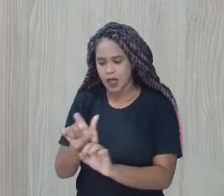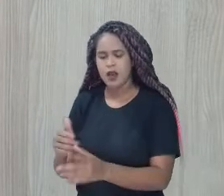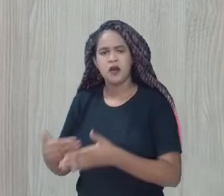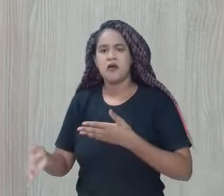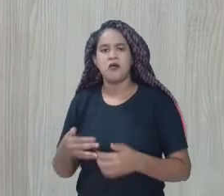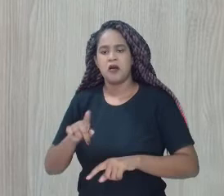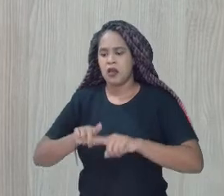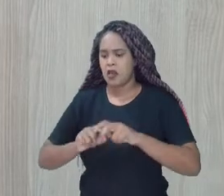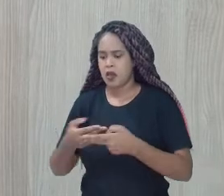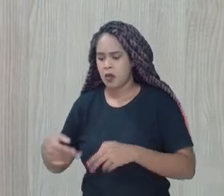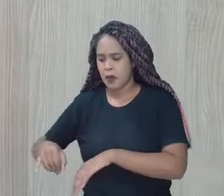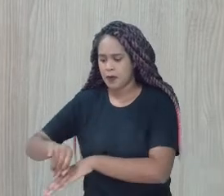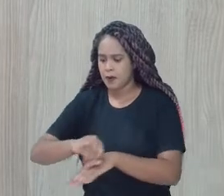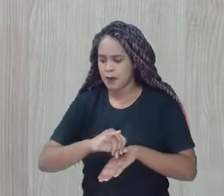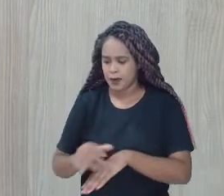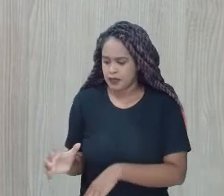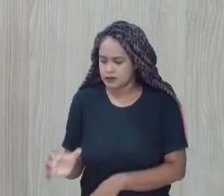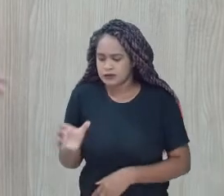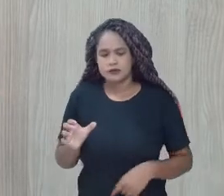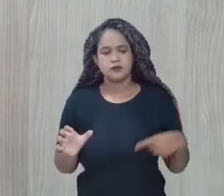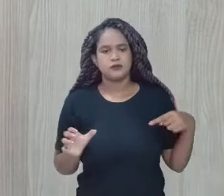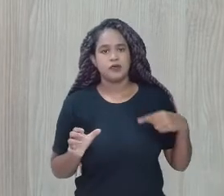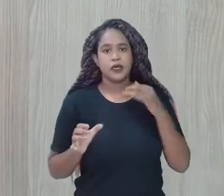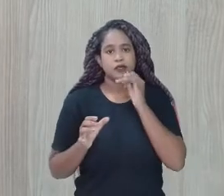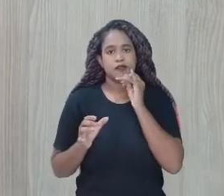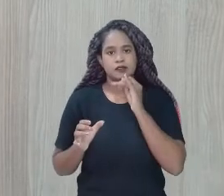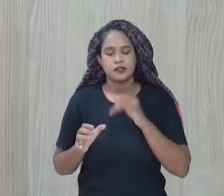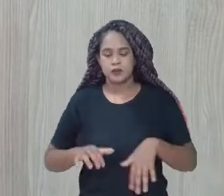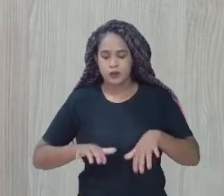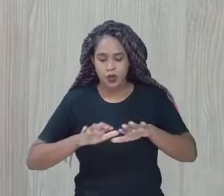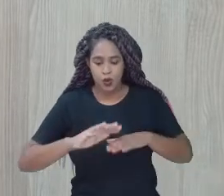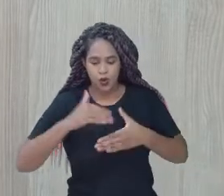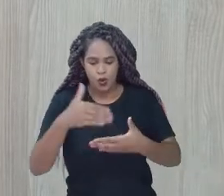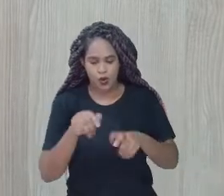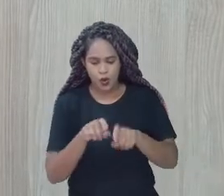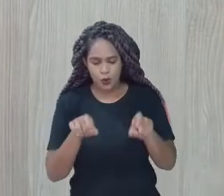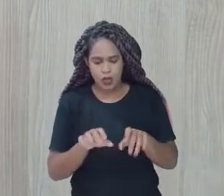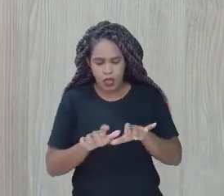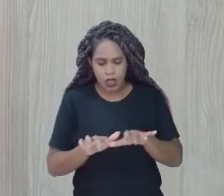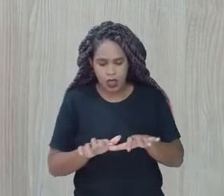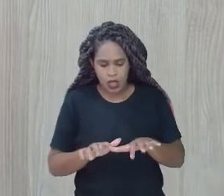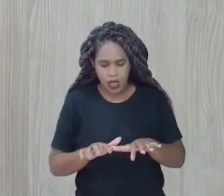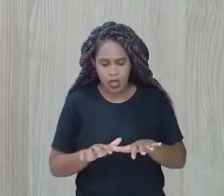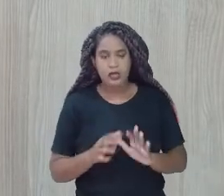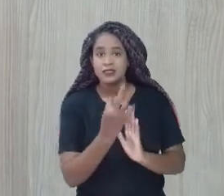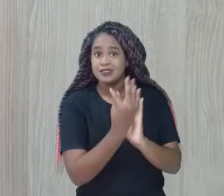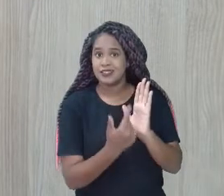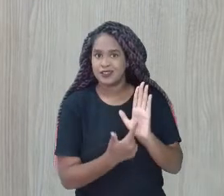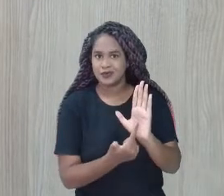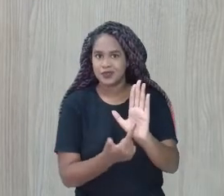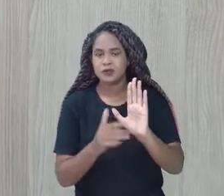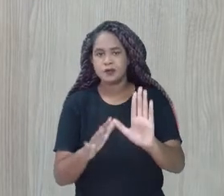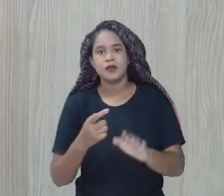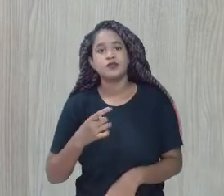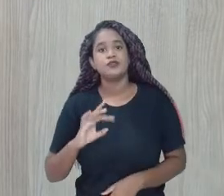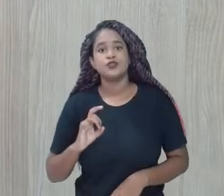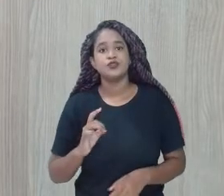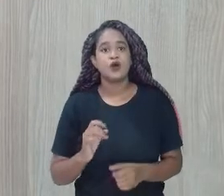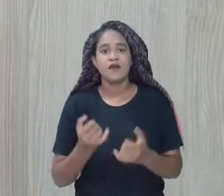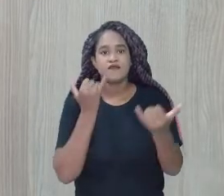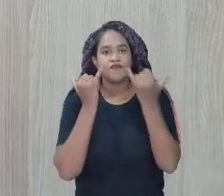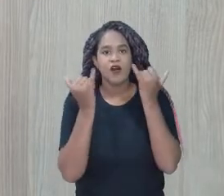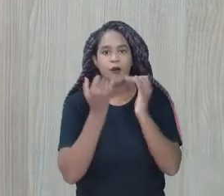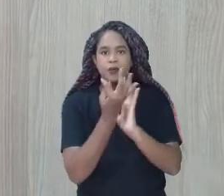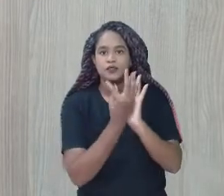qualquer objeto que ela segure, por exemplo. Ela está digitando no computador, como eu estou aqui com vocês. Mas, se eu tenho só essa descrição